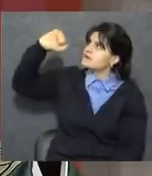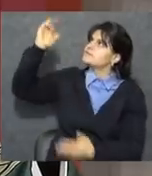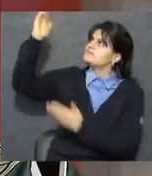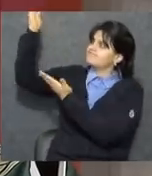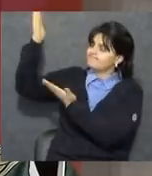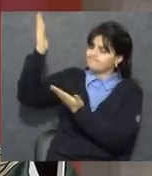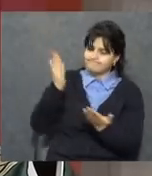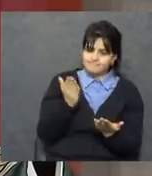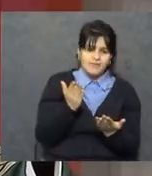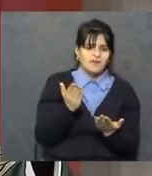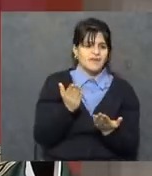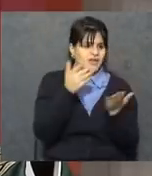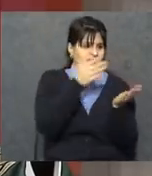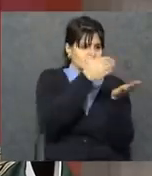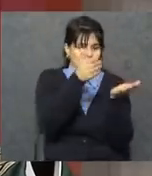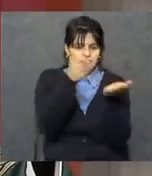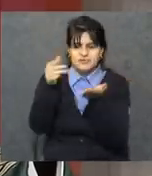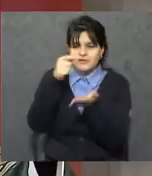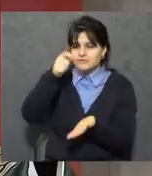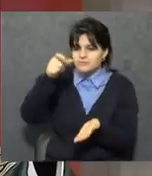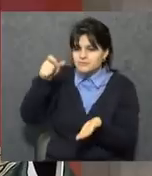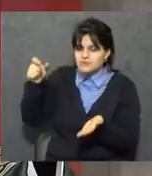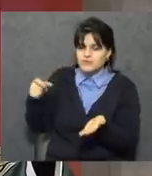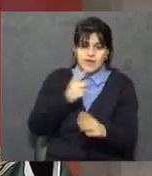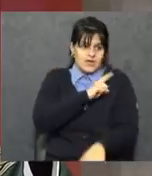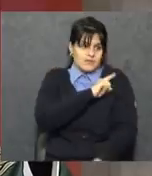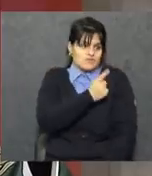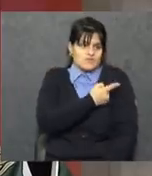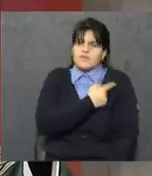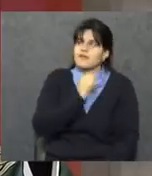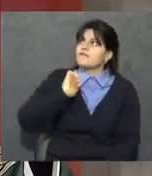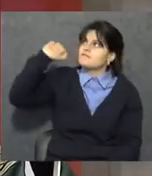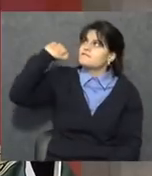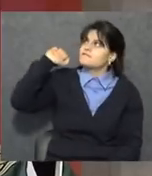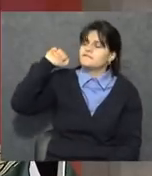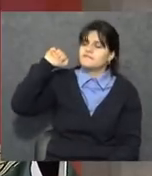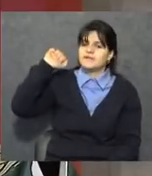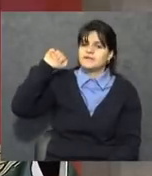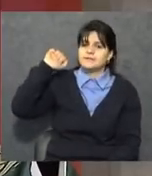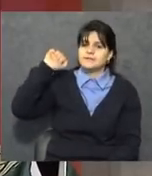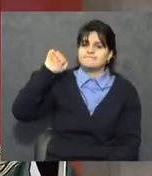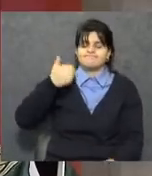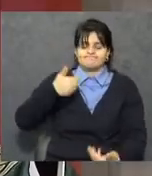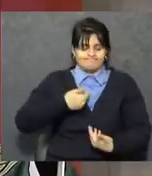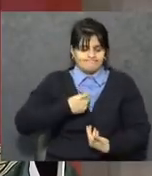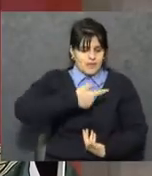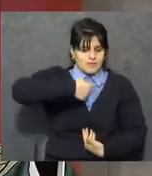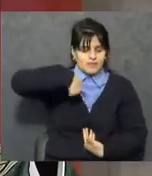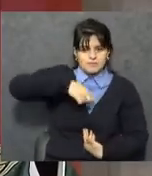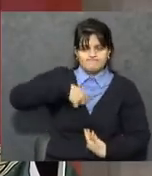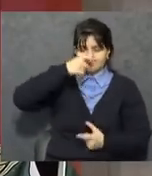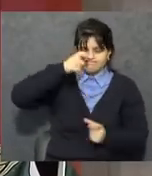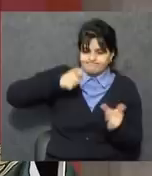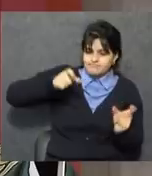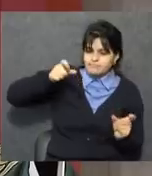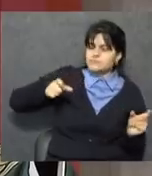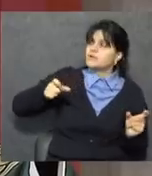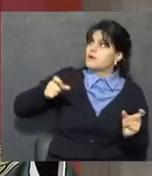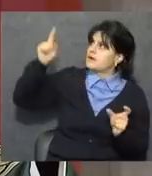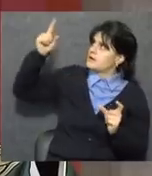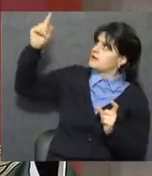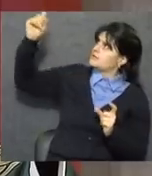fragilidade humana com o poder da vossa divindade. Da nossa condição mortal, tirastes o remédio para vencer